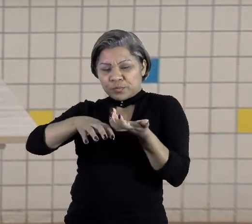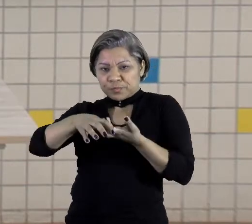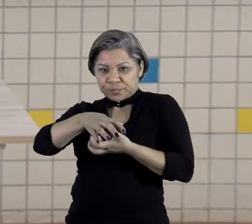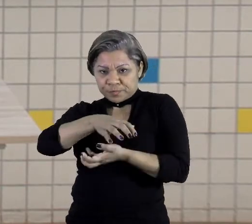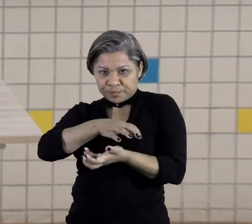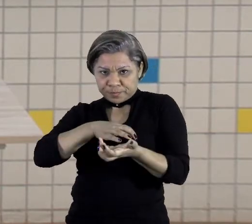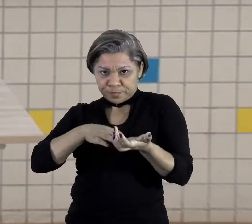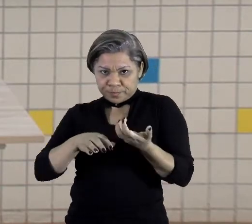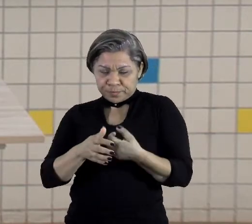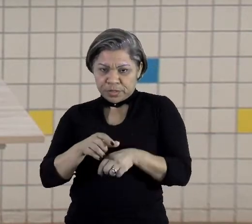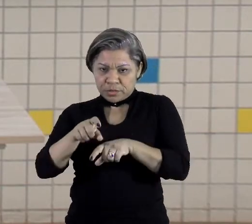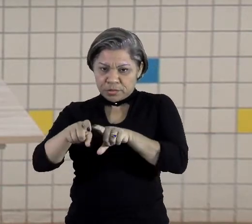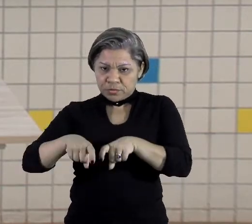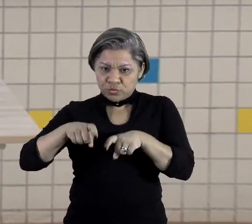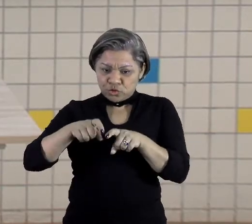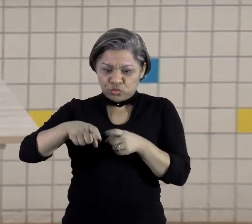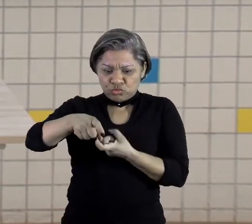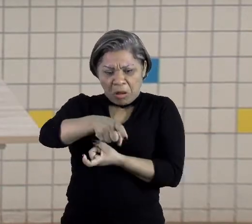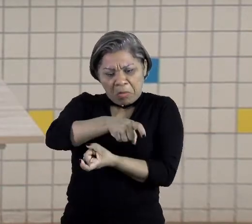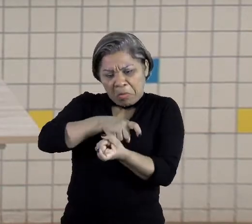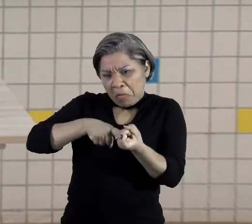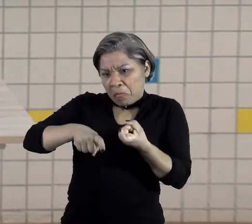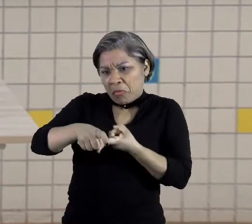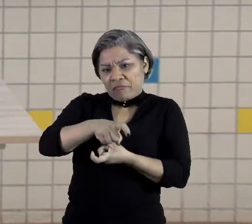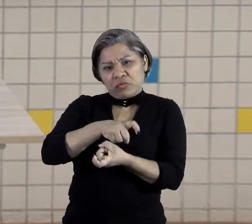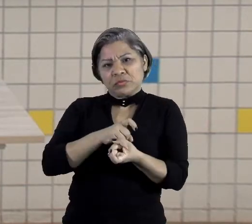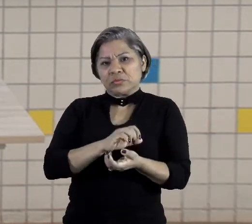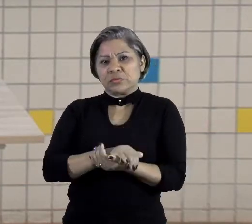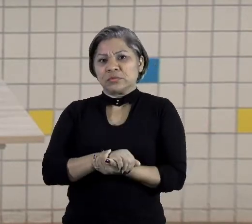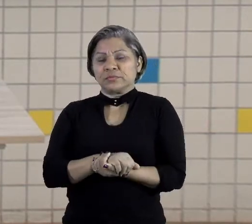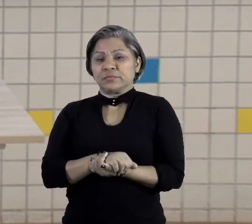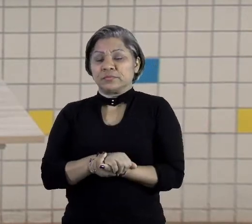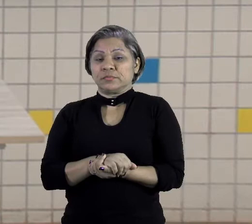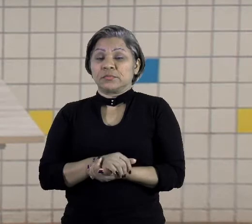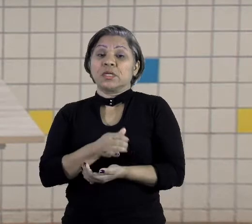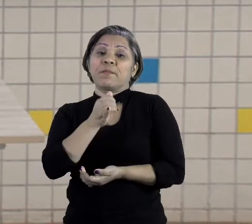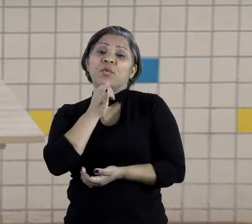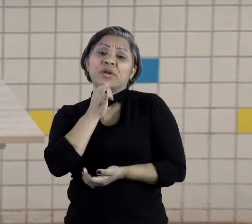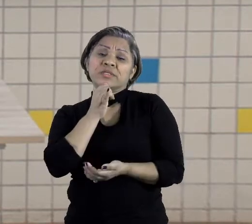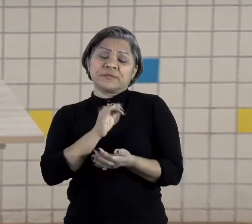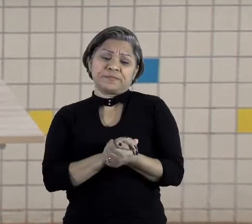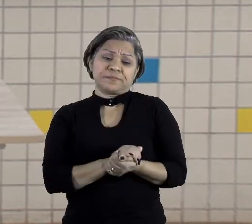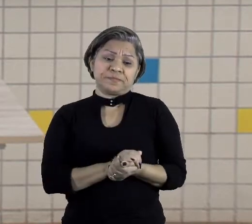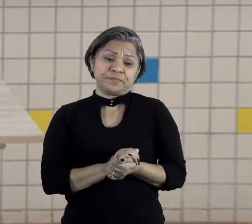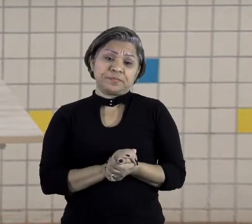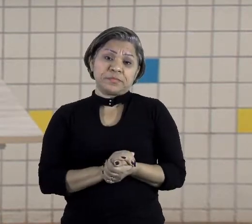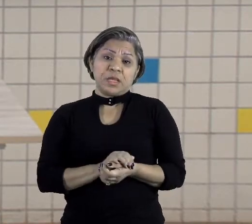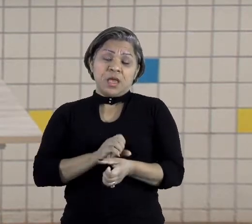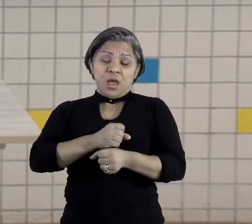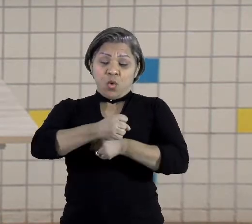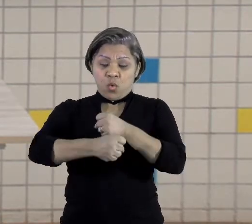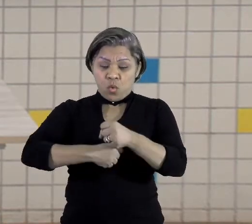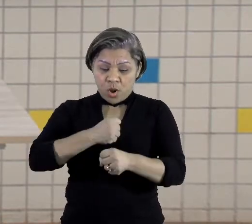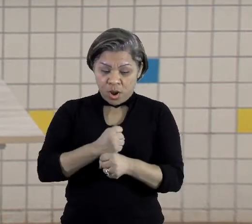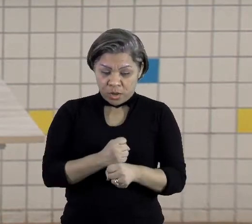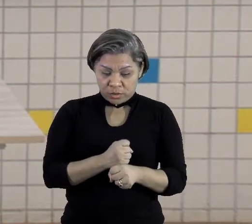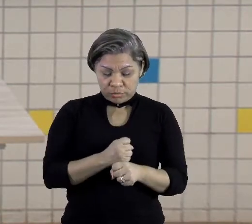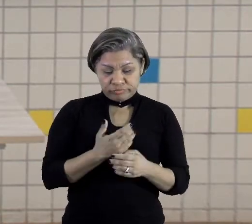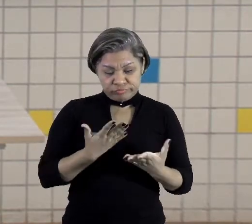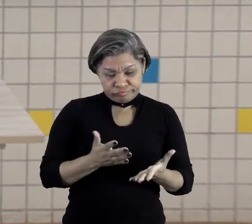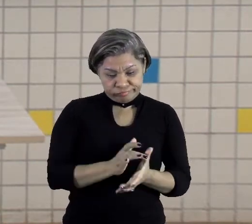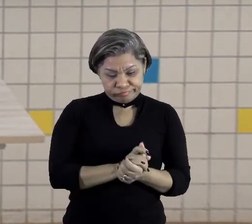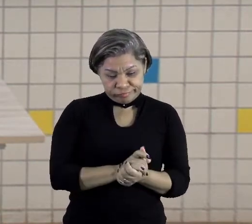mesma área de cultivo. Então você tem um ano você planta soja, outro ano você planta milho, em anos